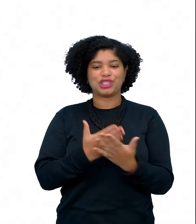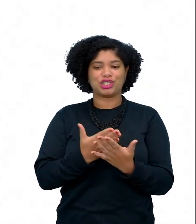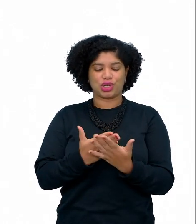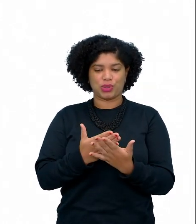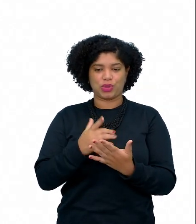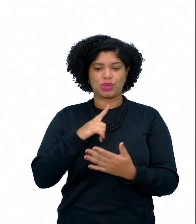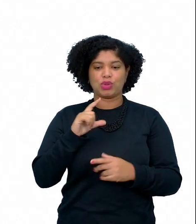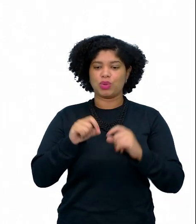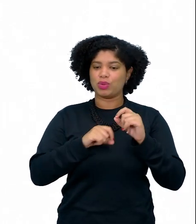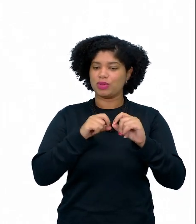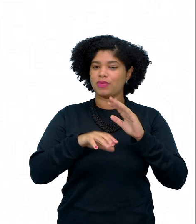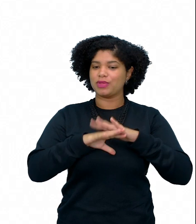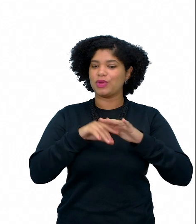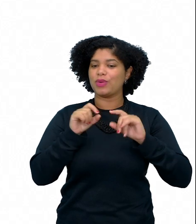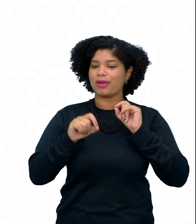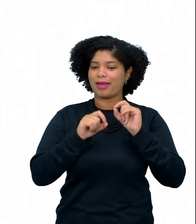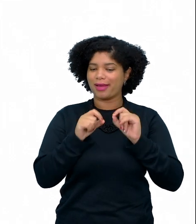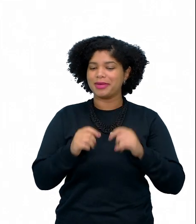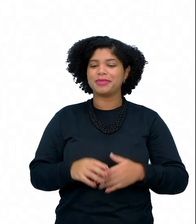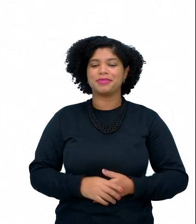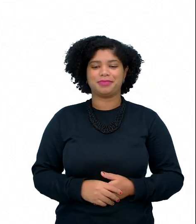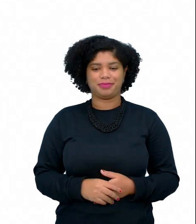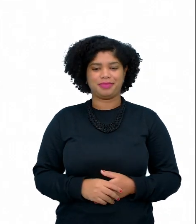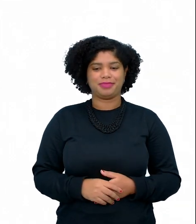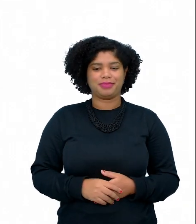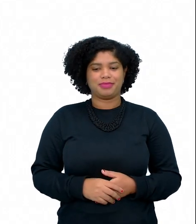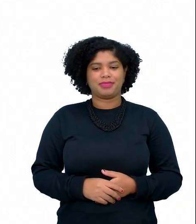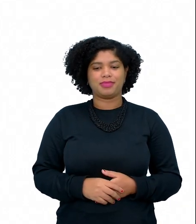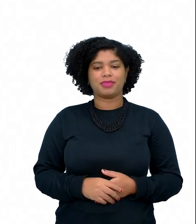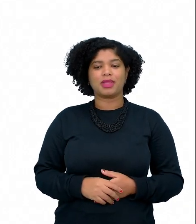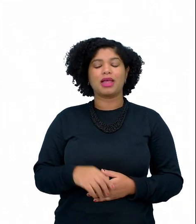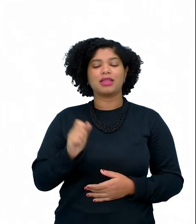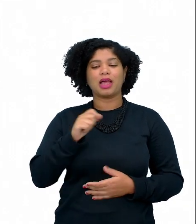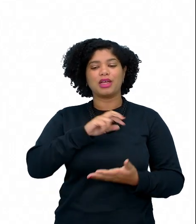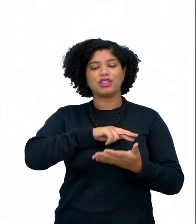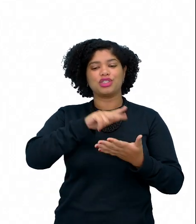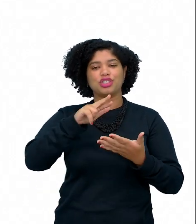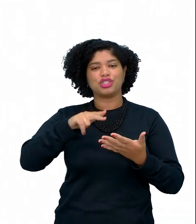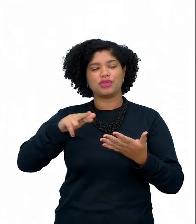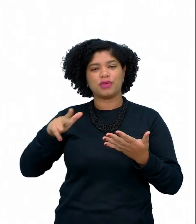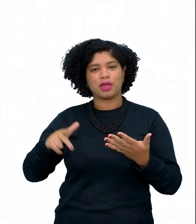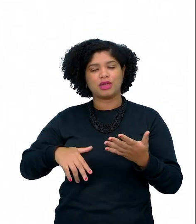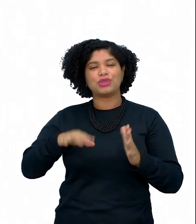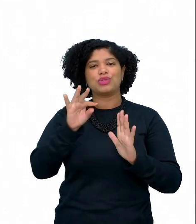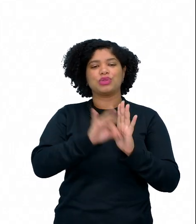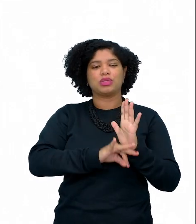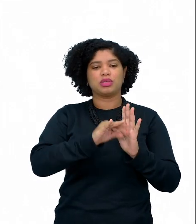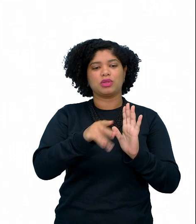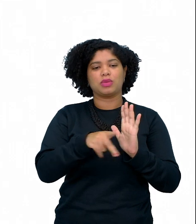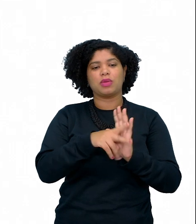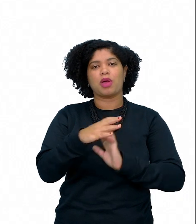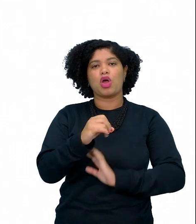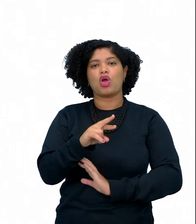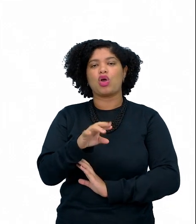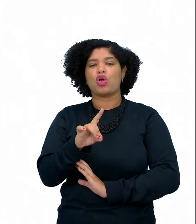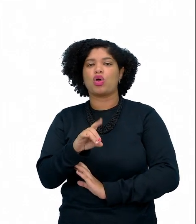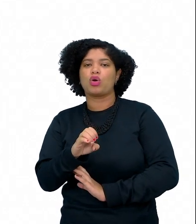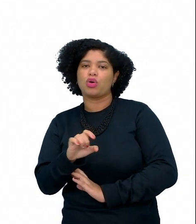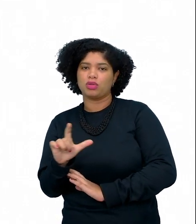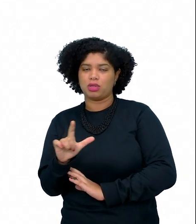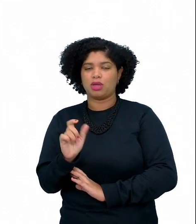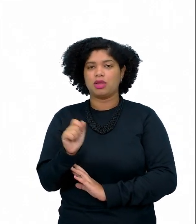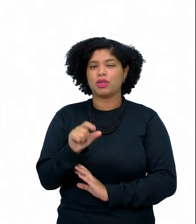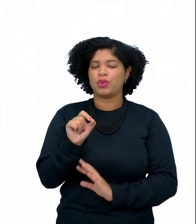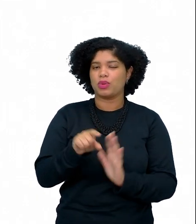então, o que podemos fazer aí? Propiciar o acesso a variados textos de cordel, que possam ser por meio